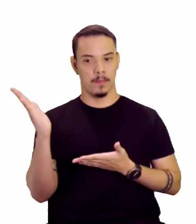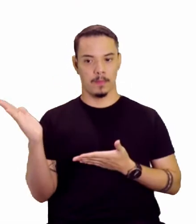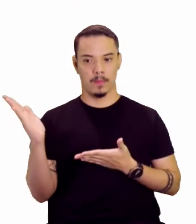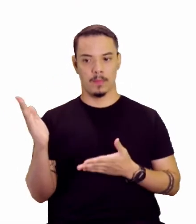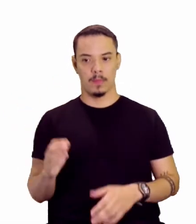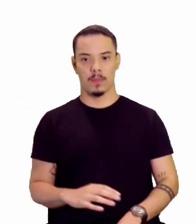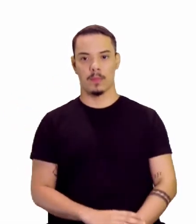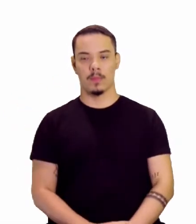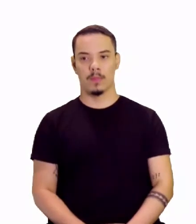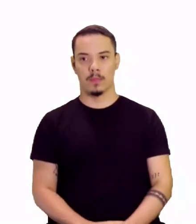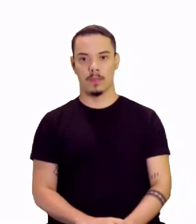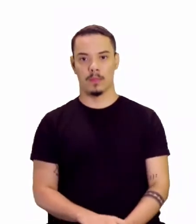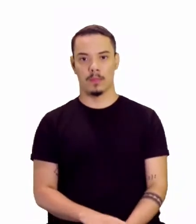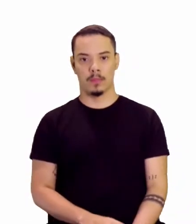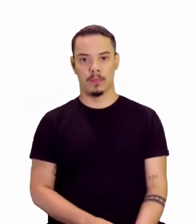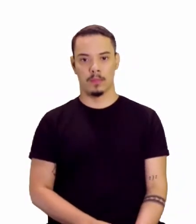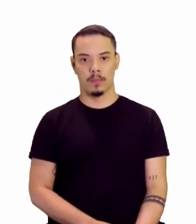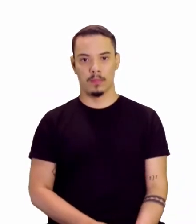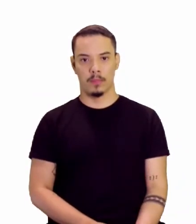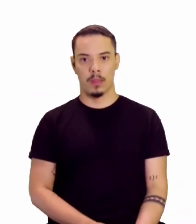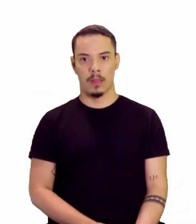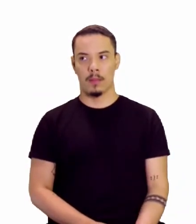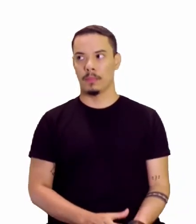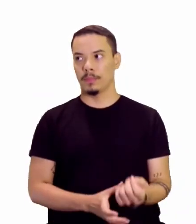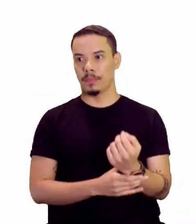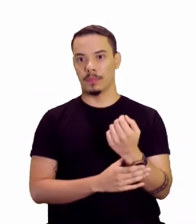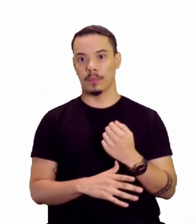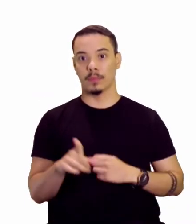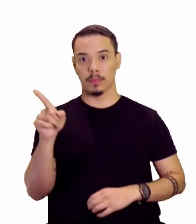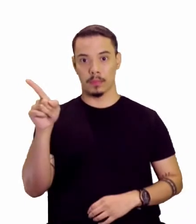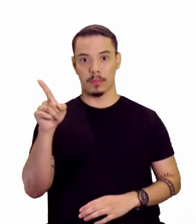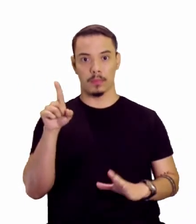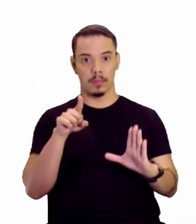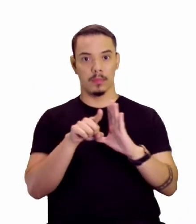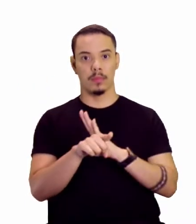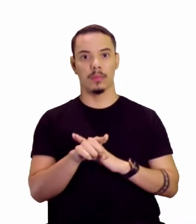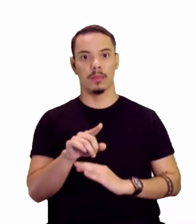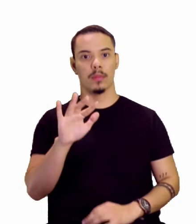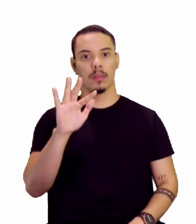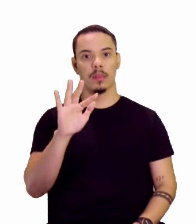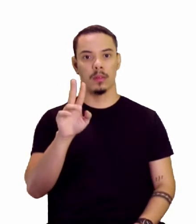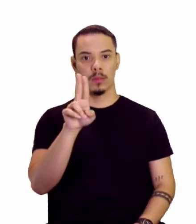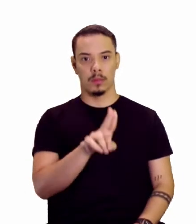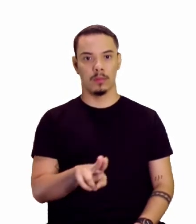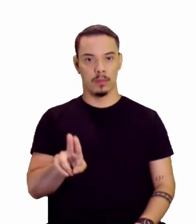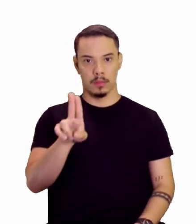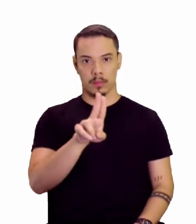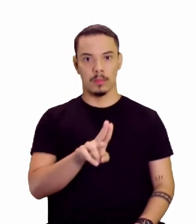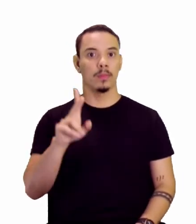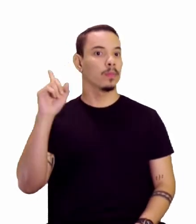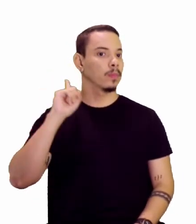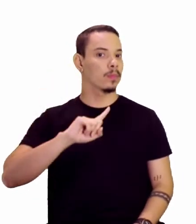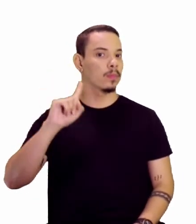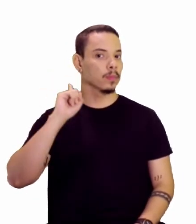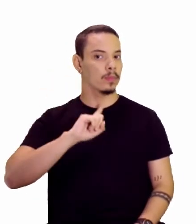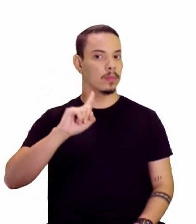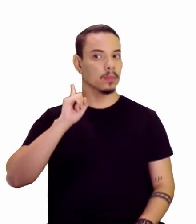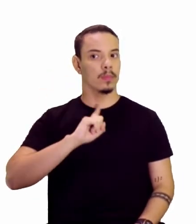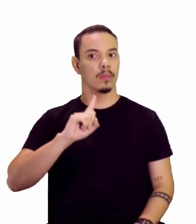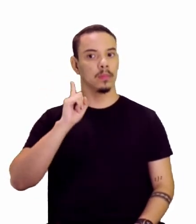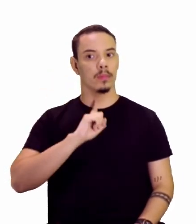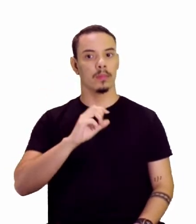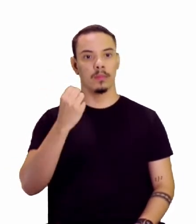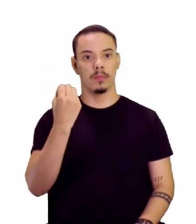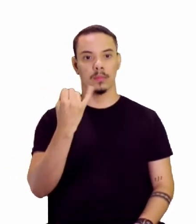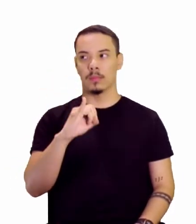Neném. Pessoal, olha só, essa questão... O FJF de Minas Gerais, quando se abre